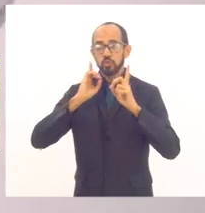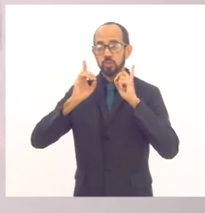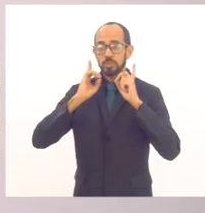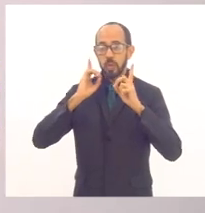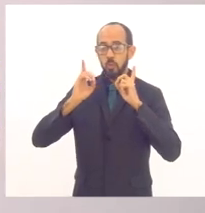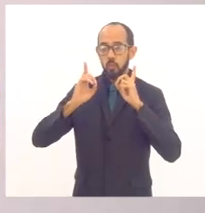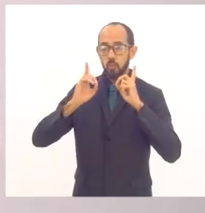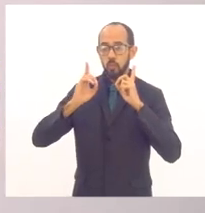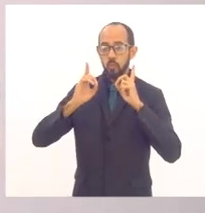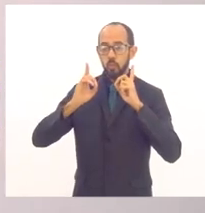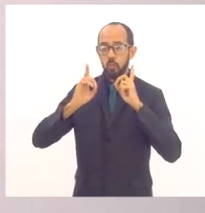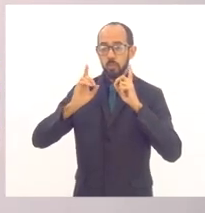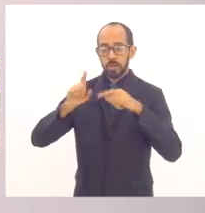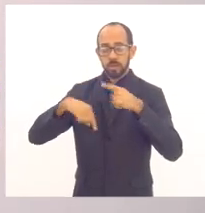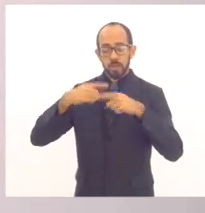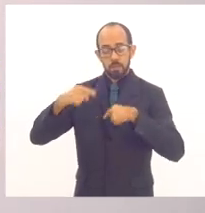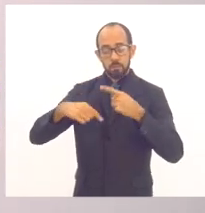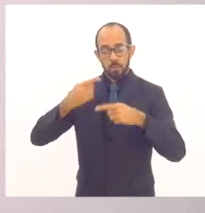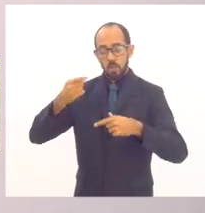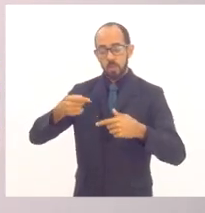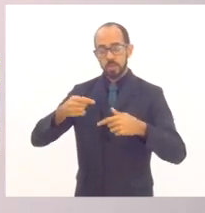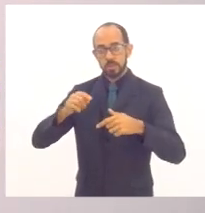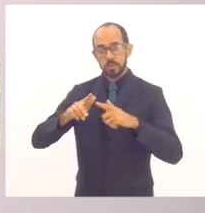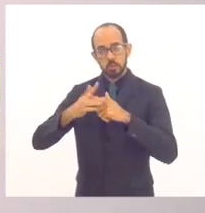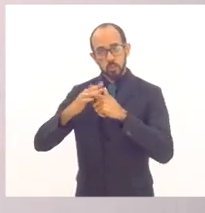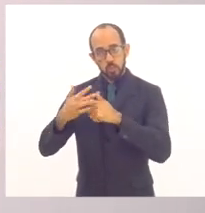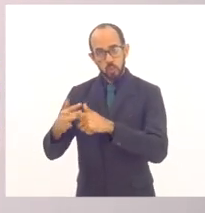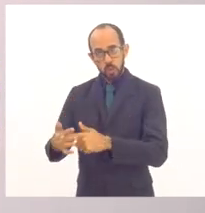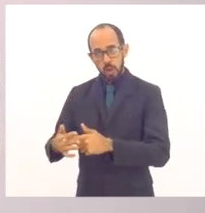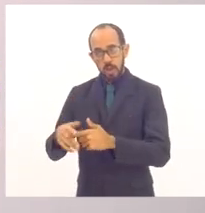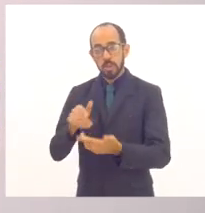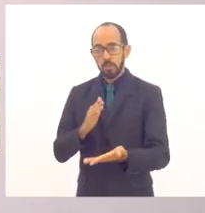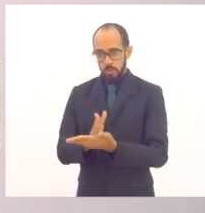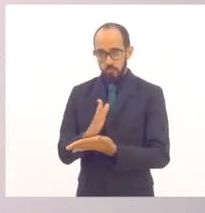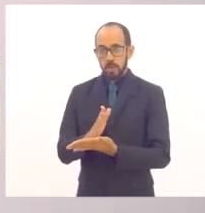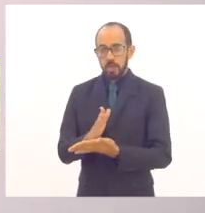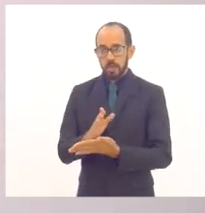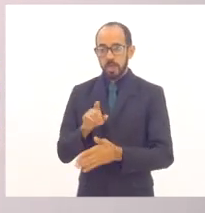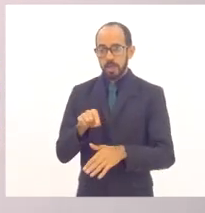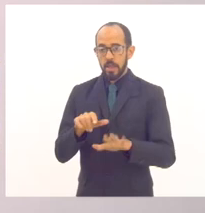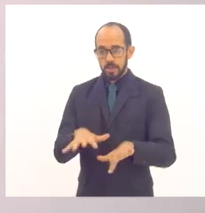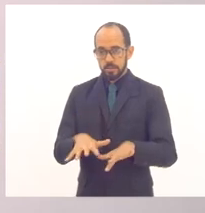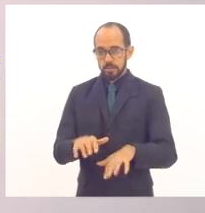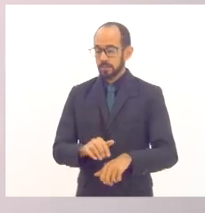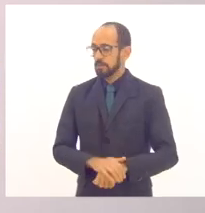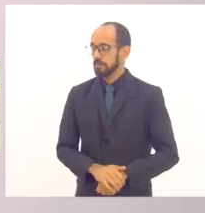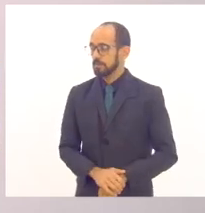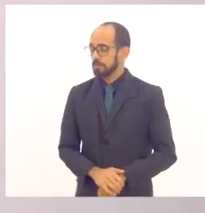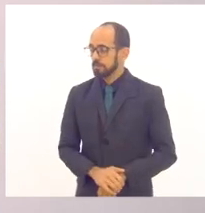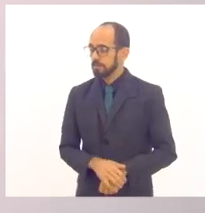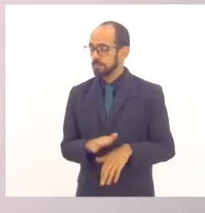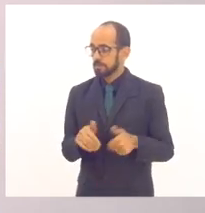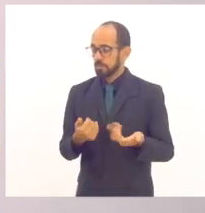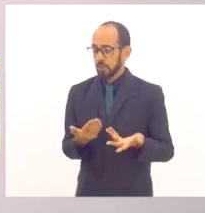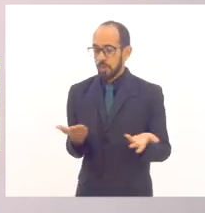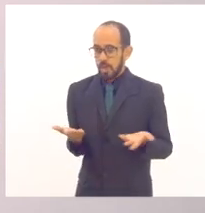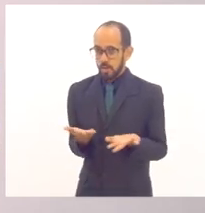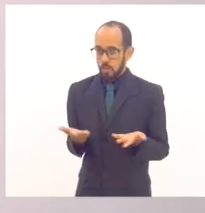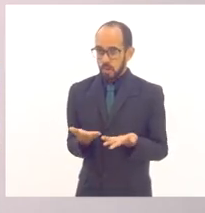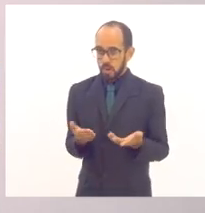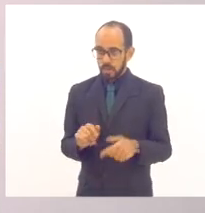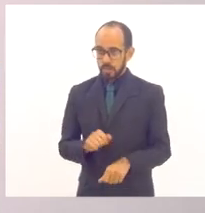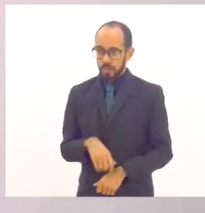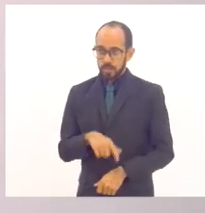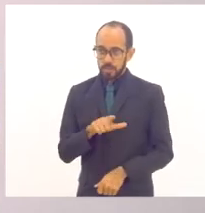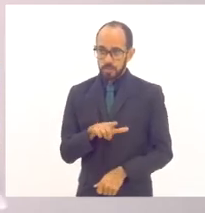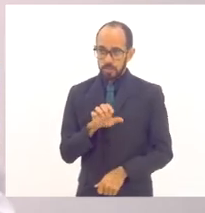aprimoramento e posterior aprovação. Então, era esse esclarecimento que eu queria dar. Bom, ouçamos então agora